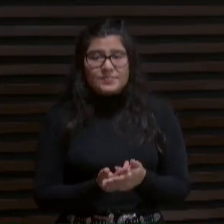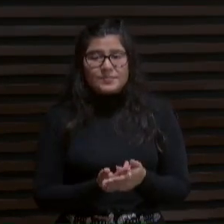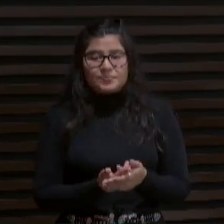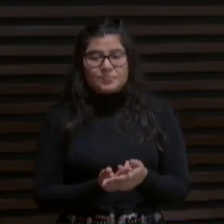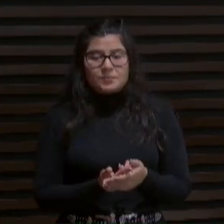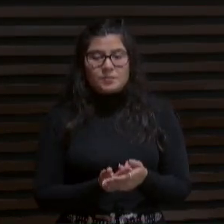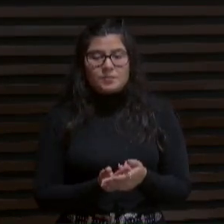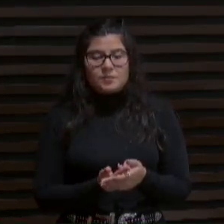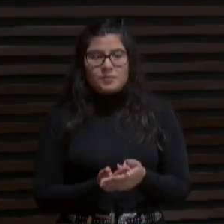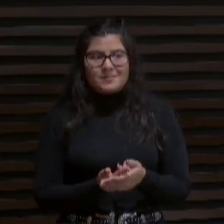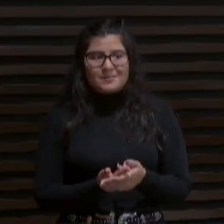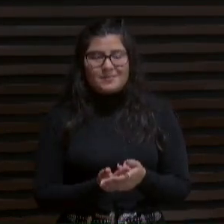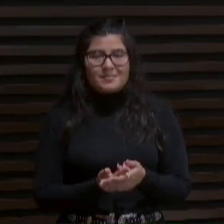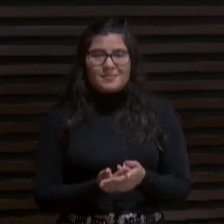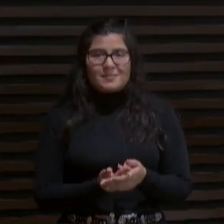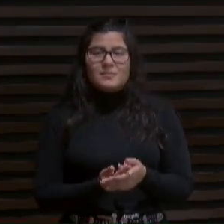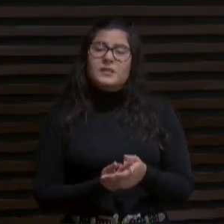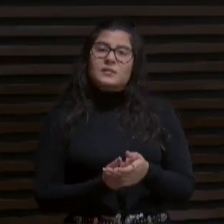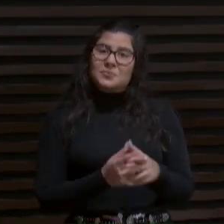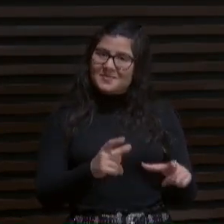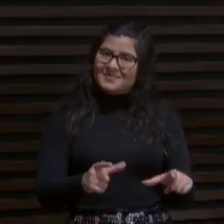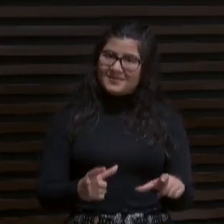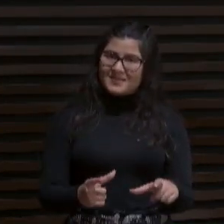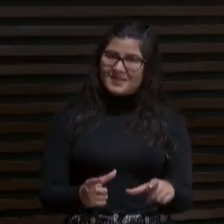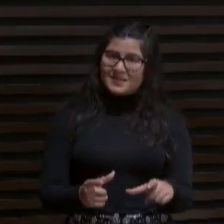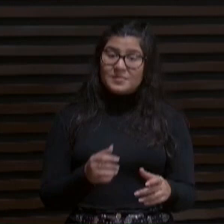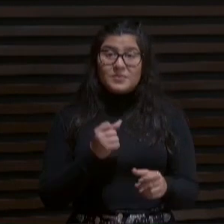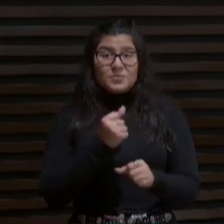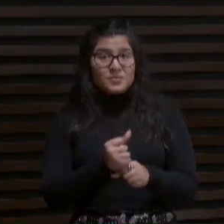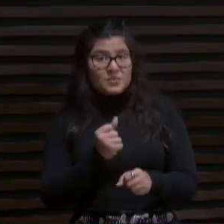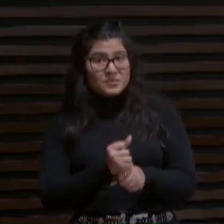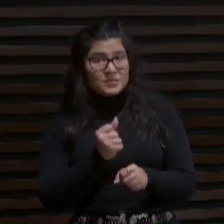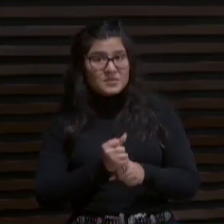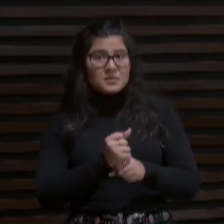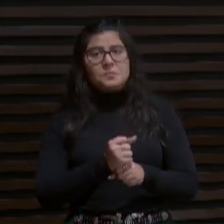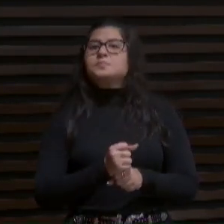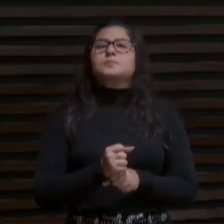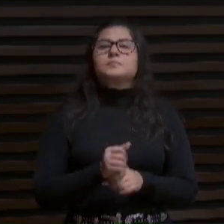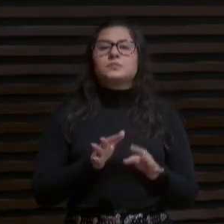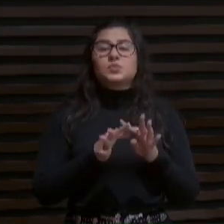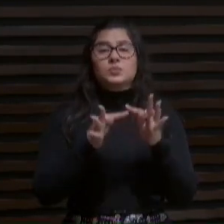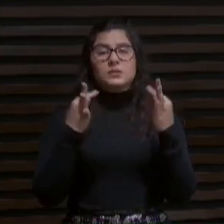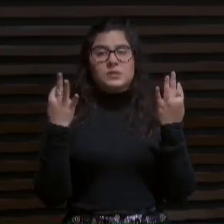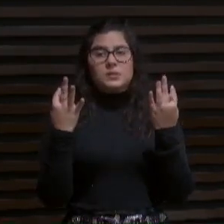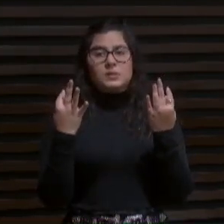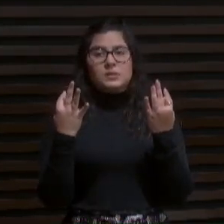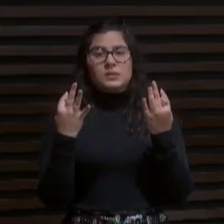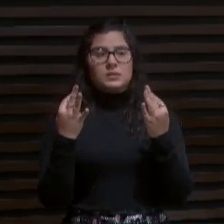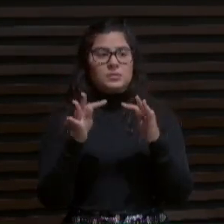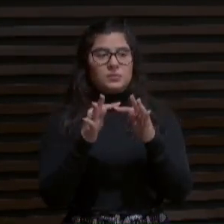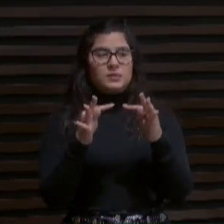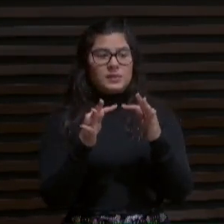a eira de Araúna, para poder ali ser o lugar da construção do templo de Deus, do templo do